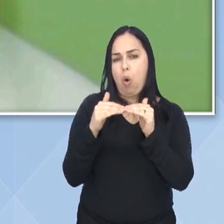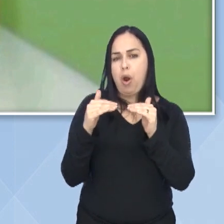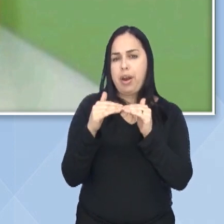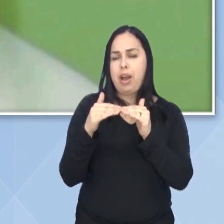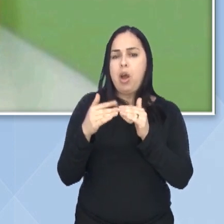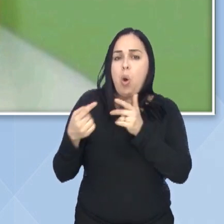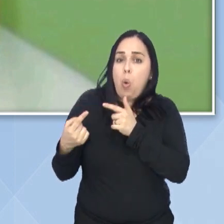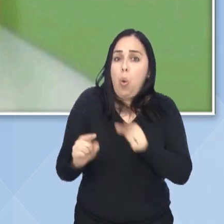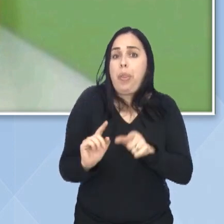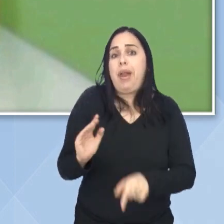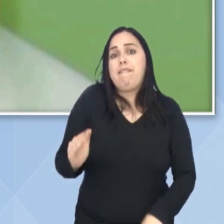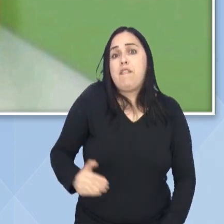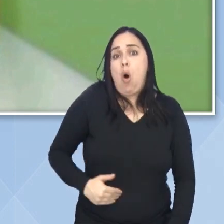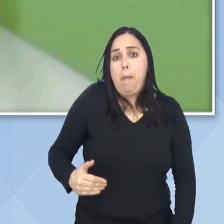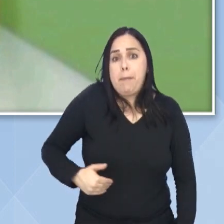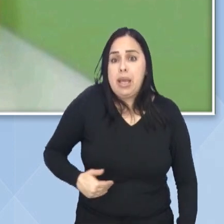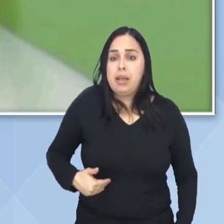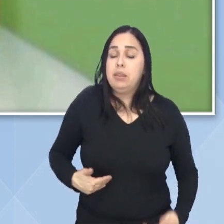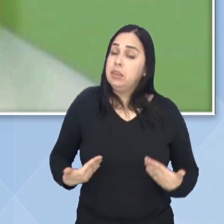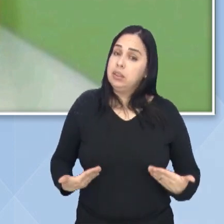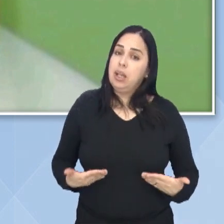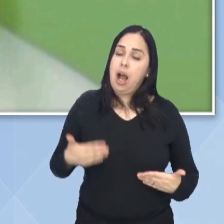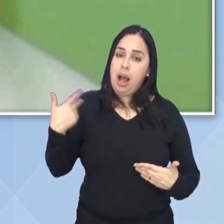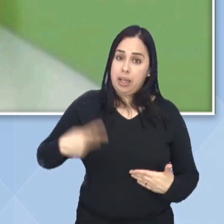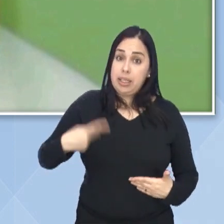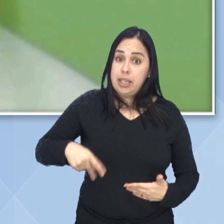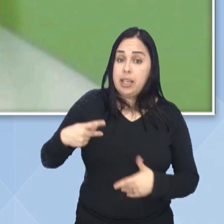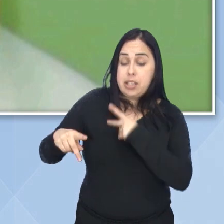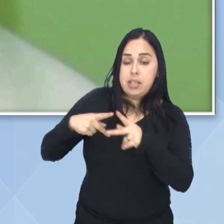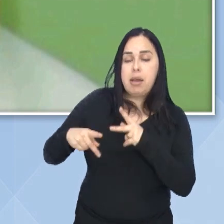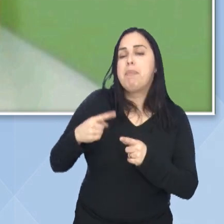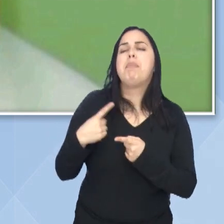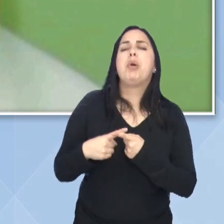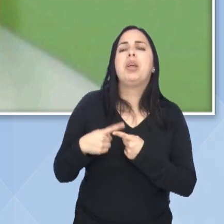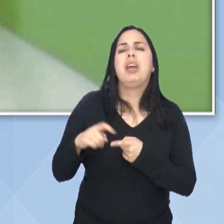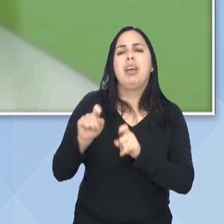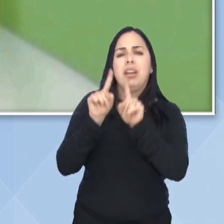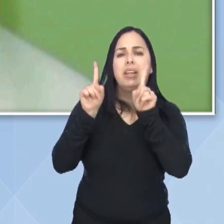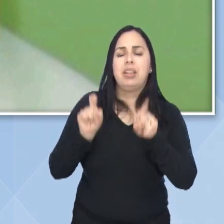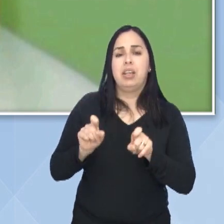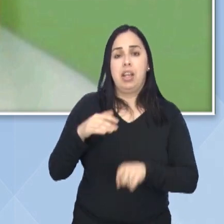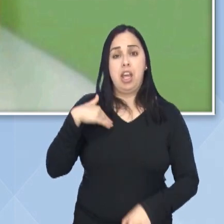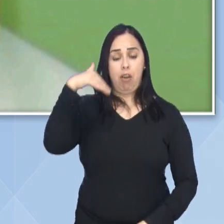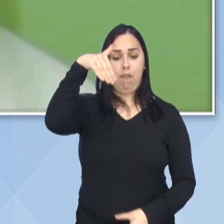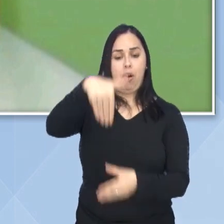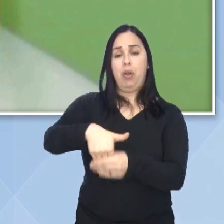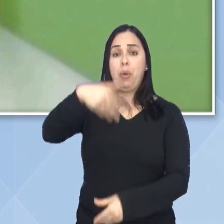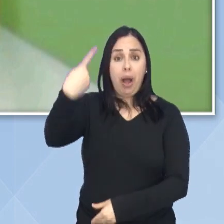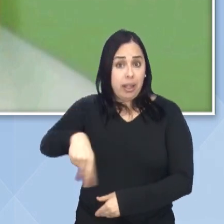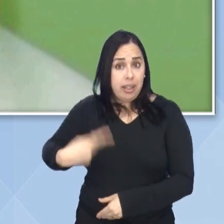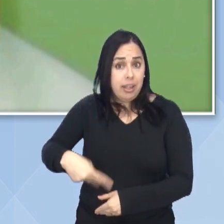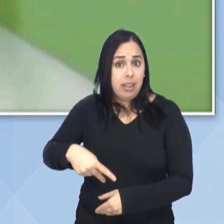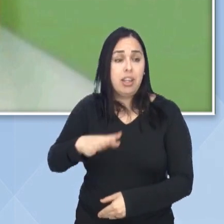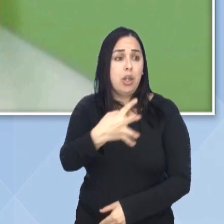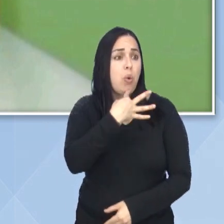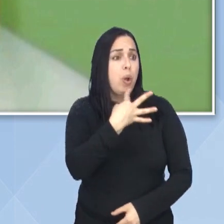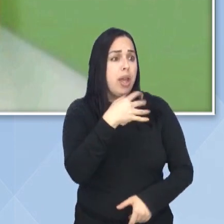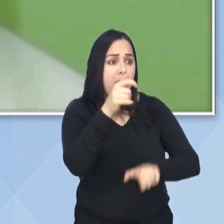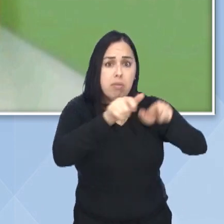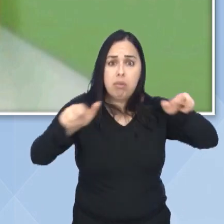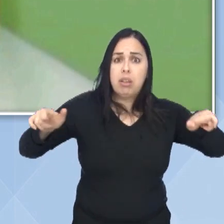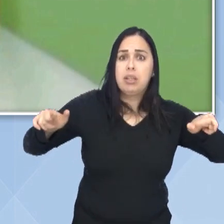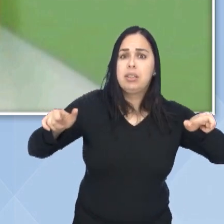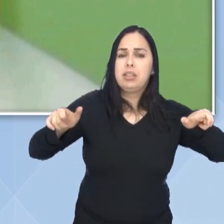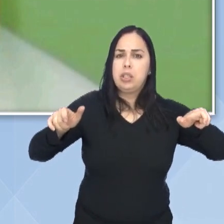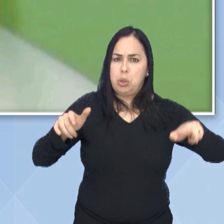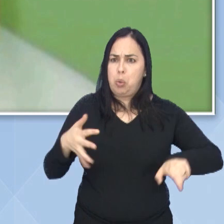em nossa cidade. Em nossa cidade, porque sou eleitor dessa cidade. Conheço muito